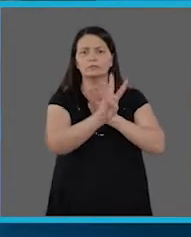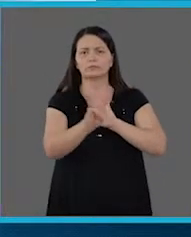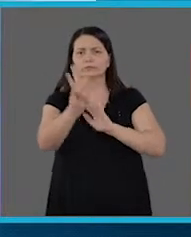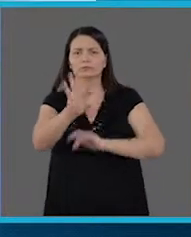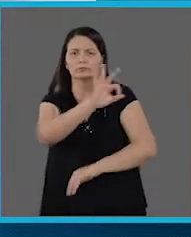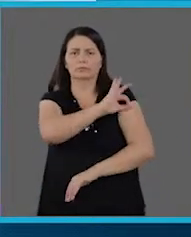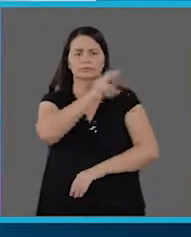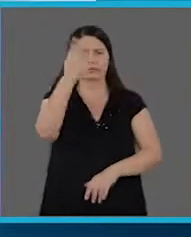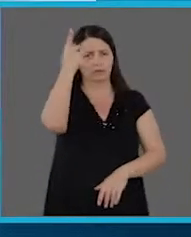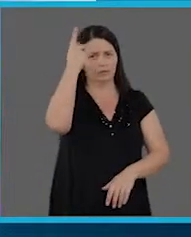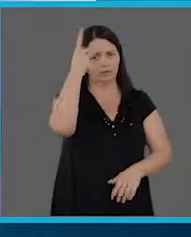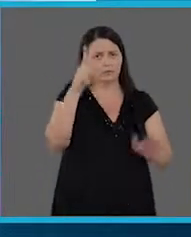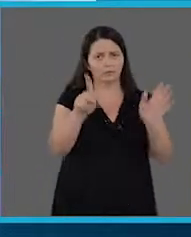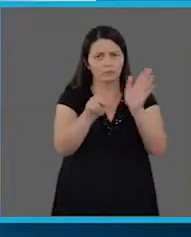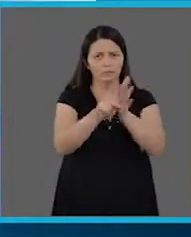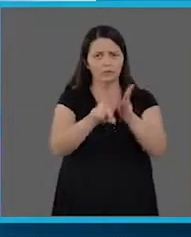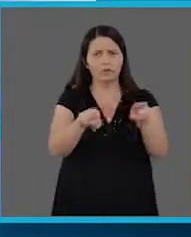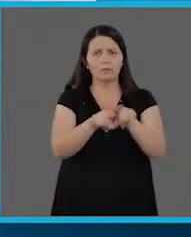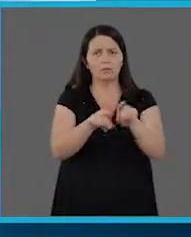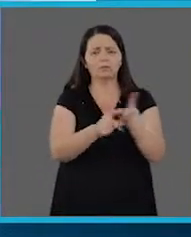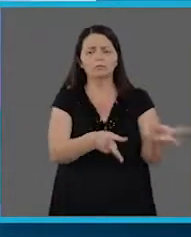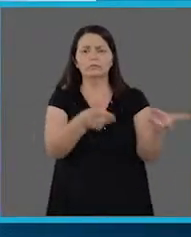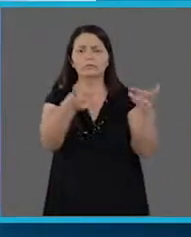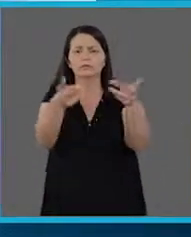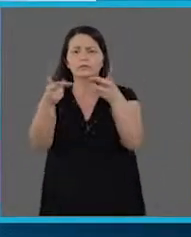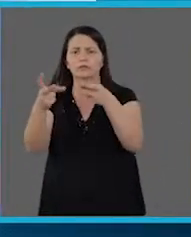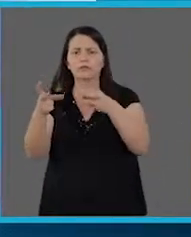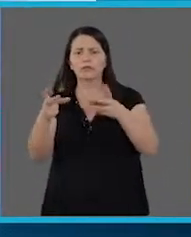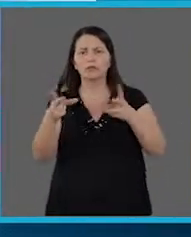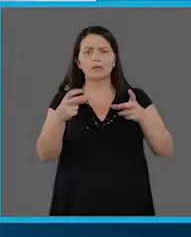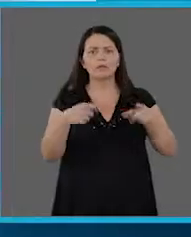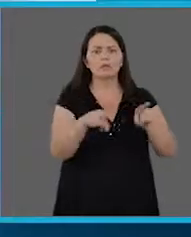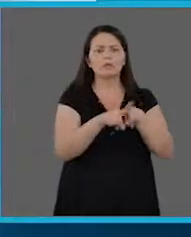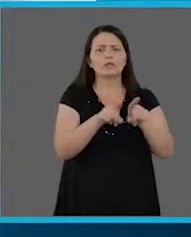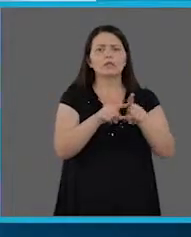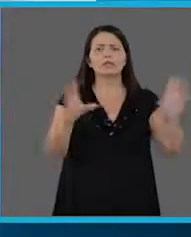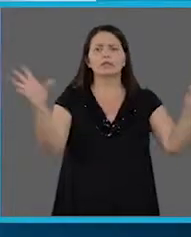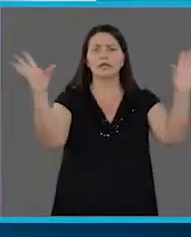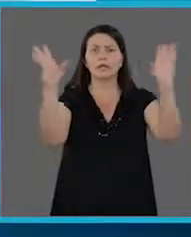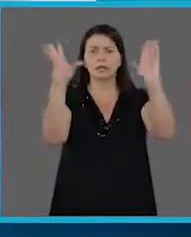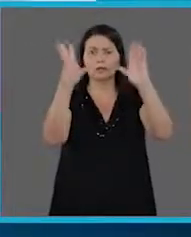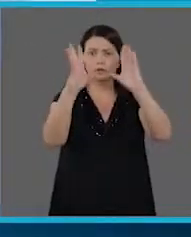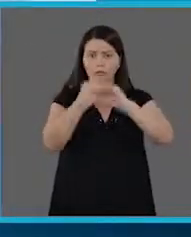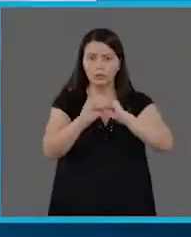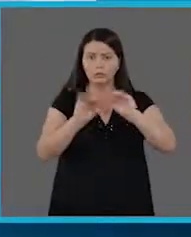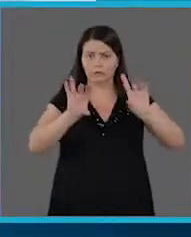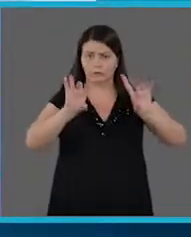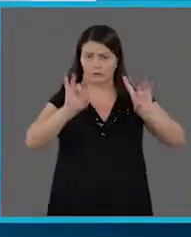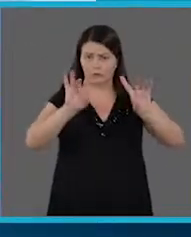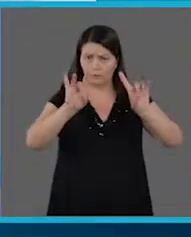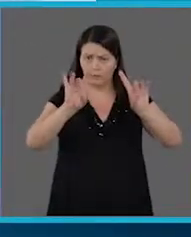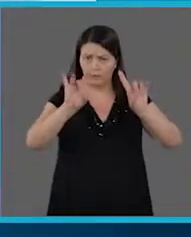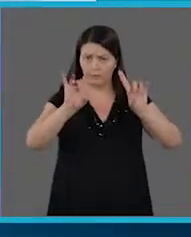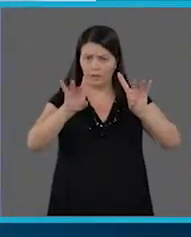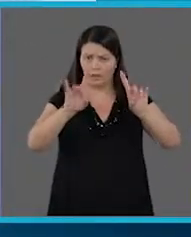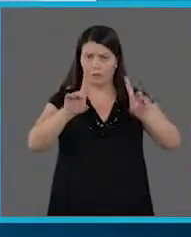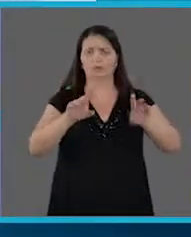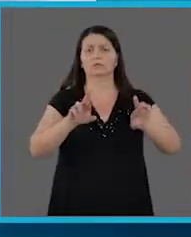site da Prefeitura de São Paulo, eu verifiquei que a coleta seletiva ela passa à noite em dias alternados